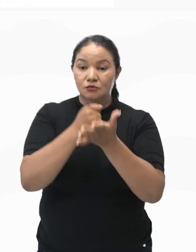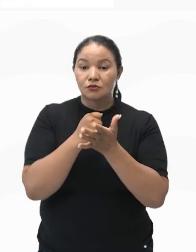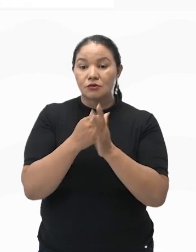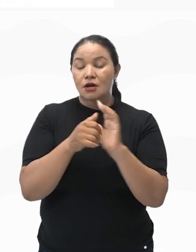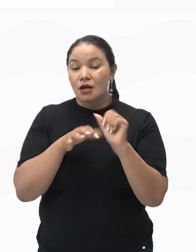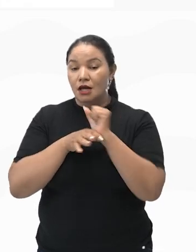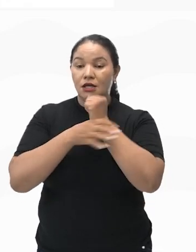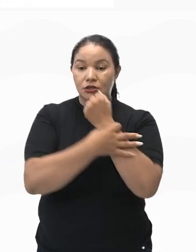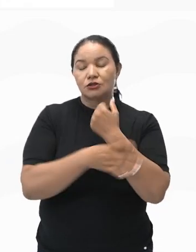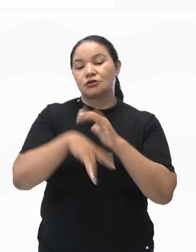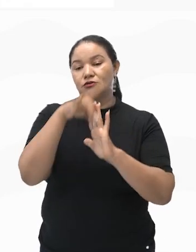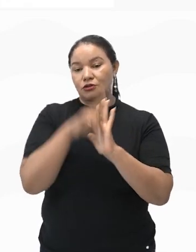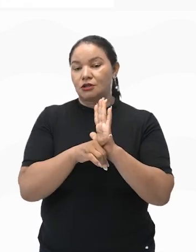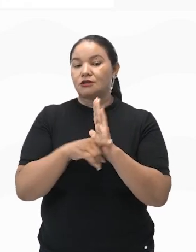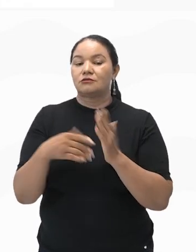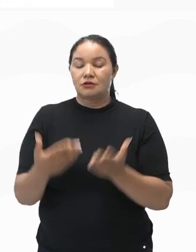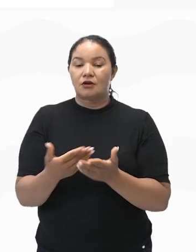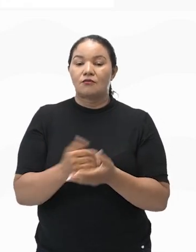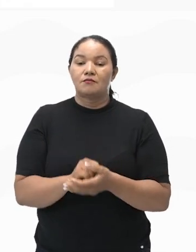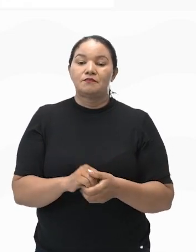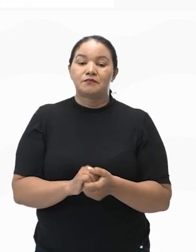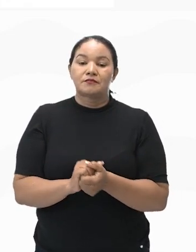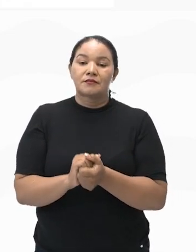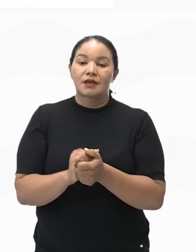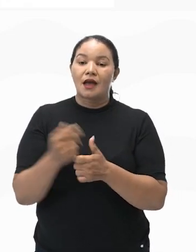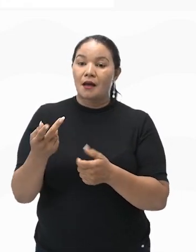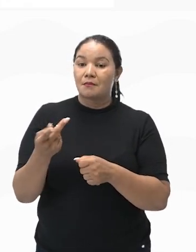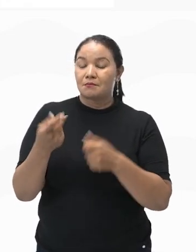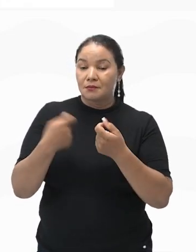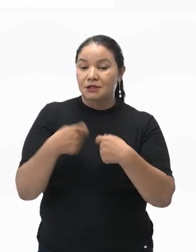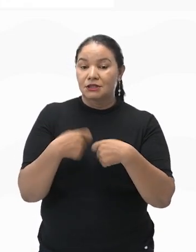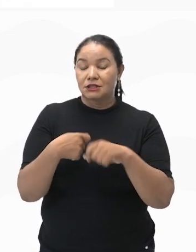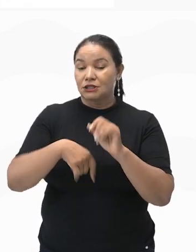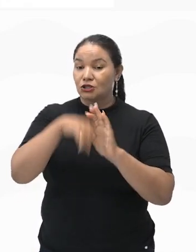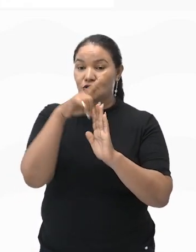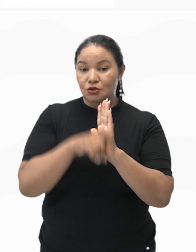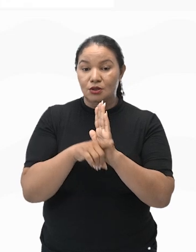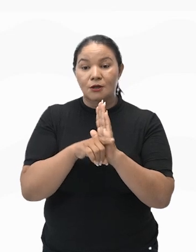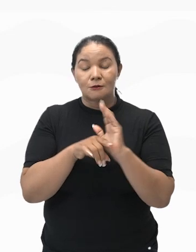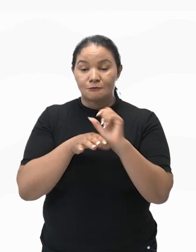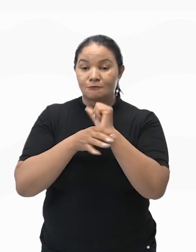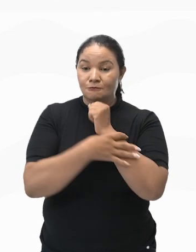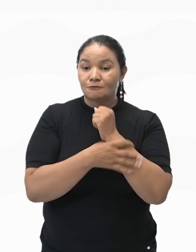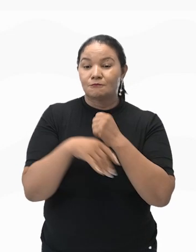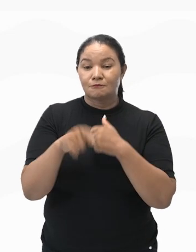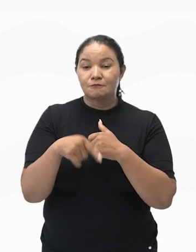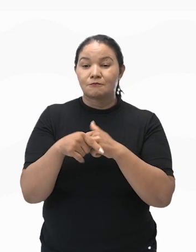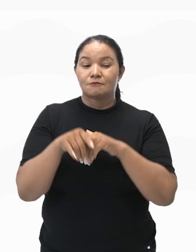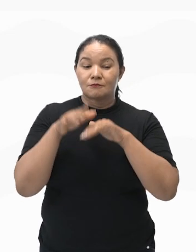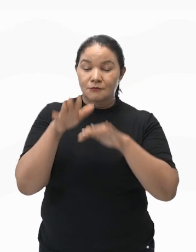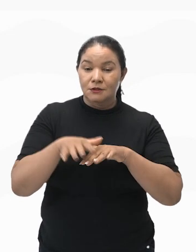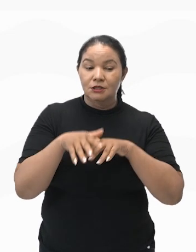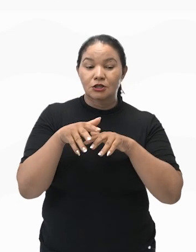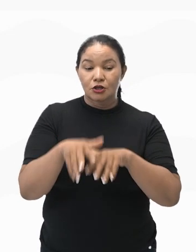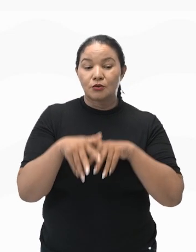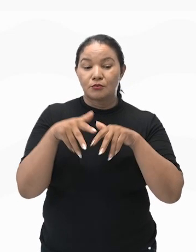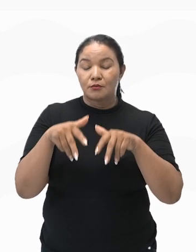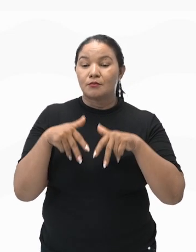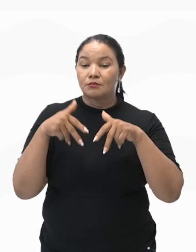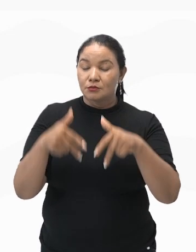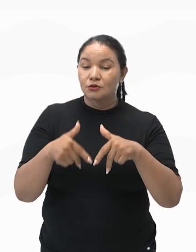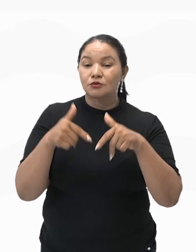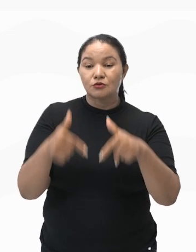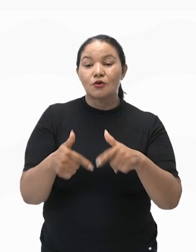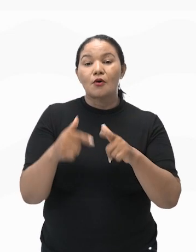uma busca, né, professor, para tentar garantir esses direitos a partir da militância mesmo, né? A militância indígena ela